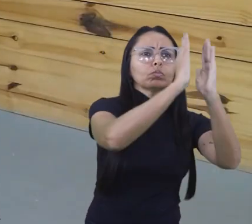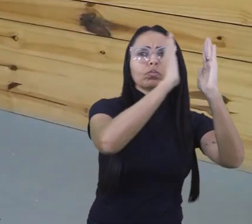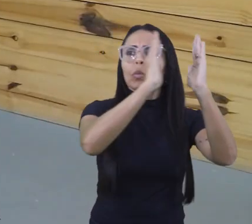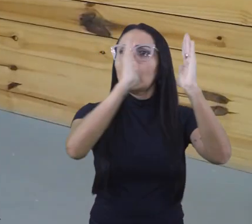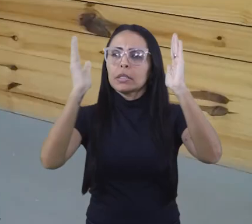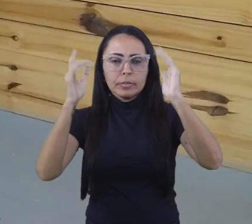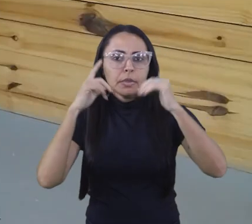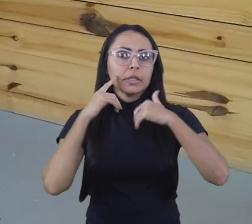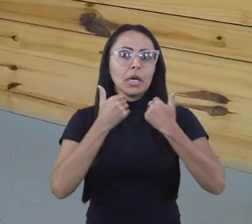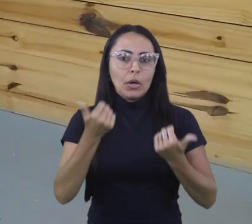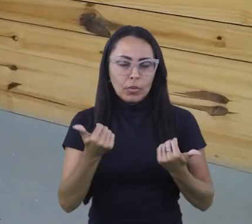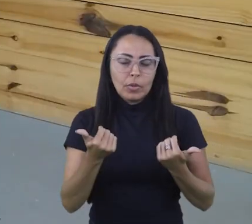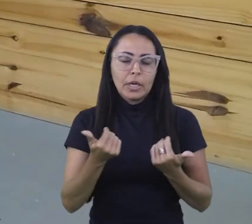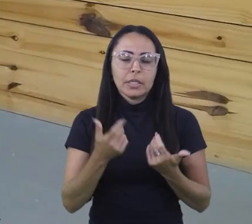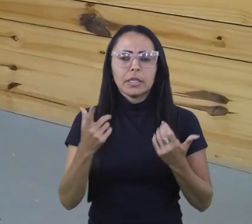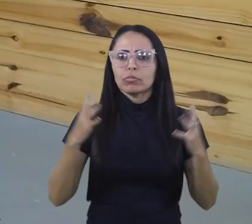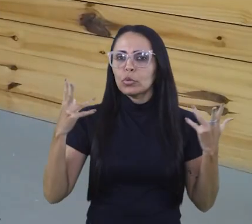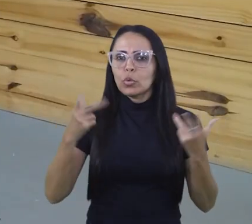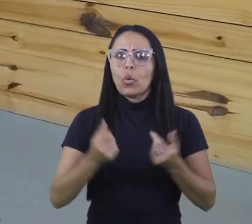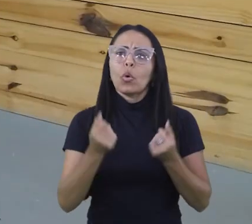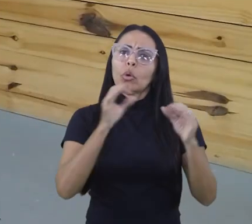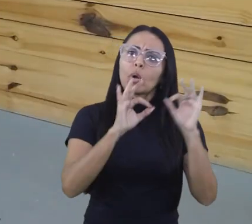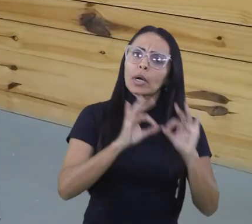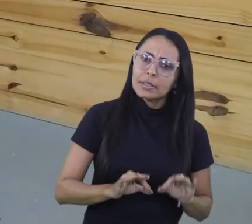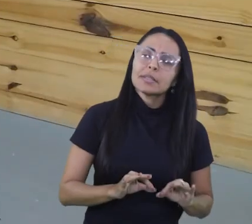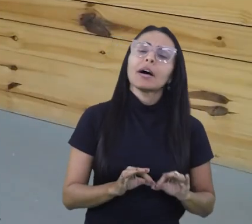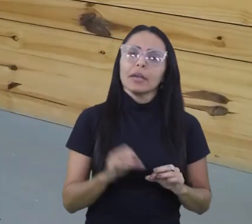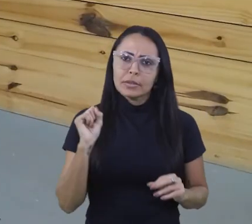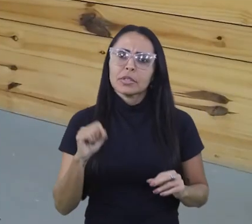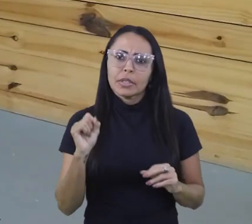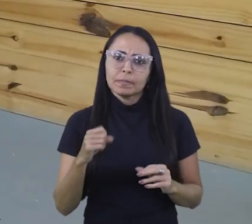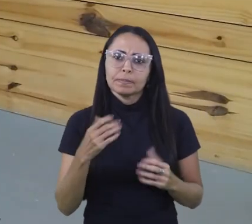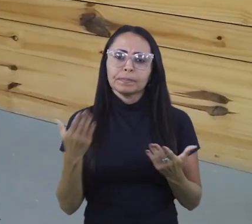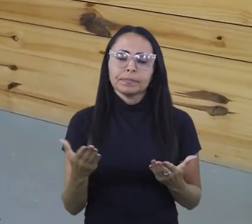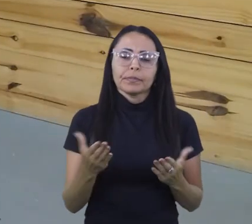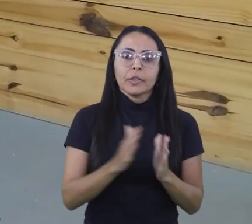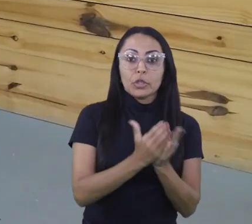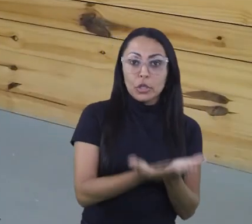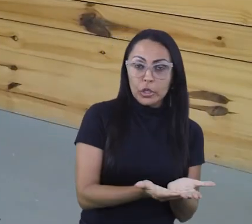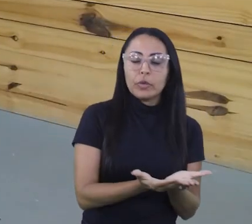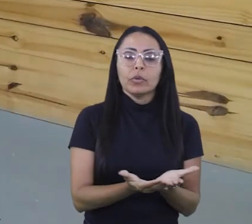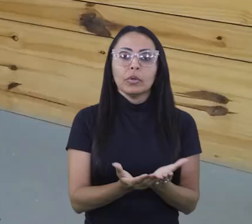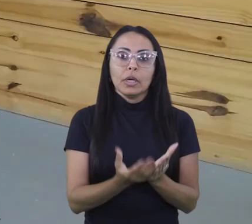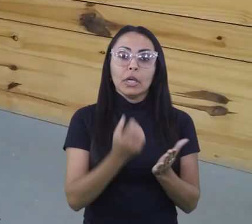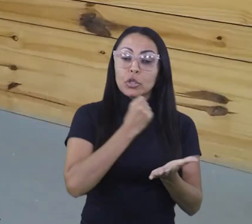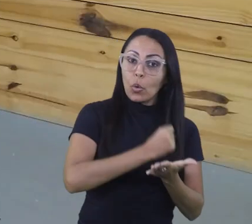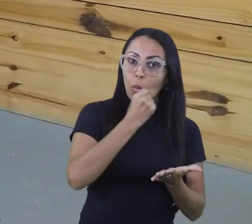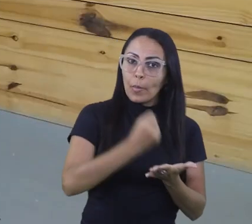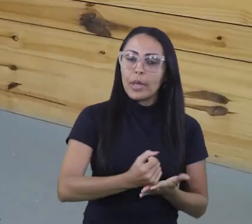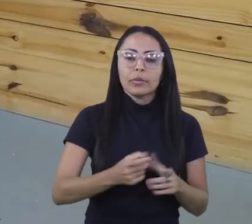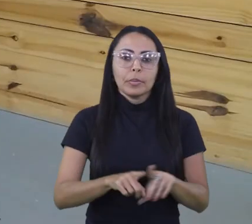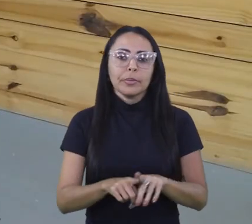tá certo? E tem toda uma lógica, né, para a gente organizar esse livro, esse documento, a partir da